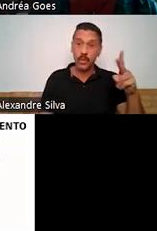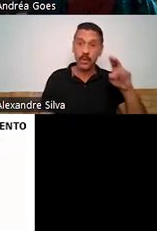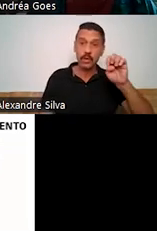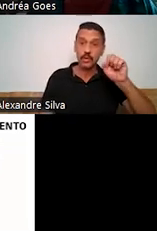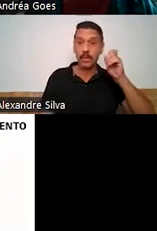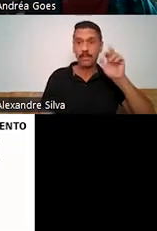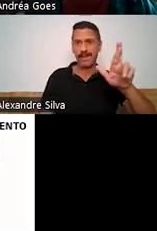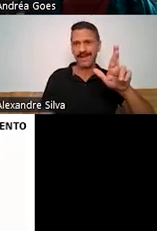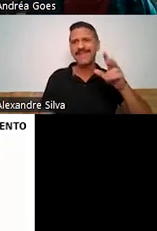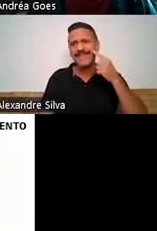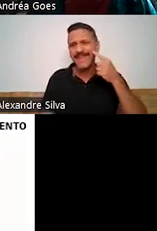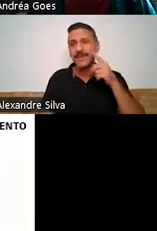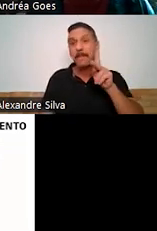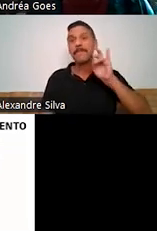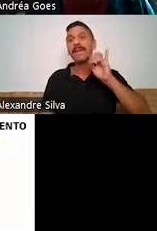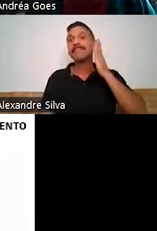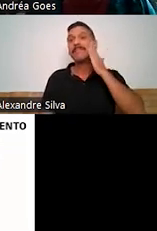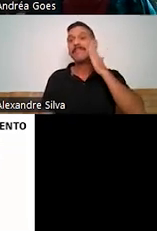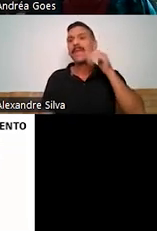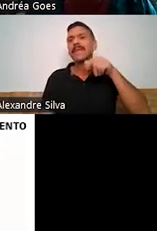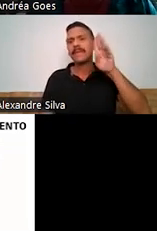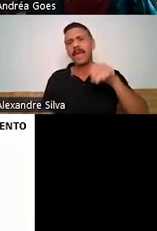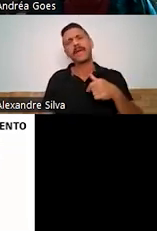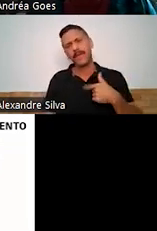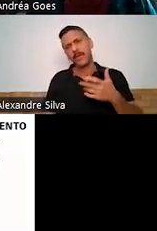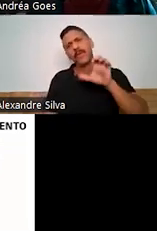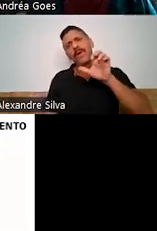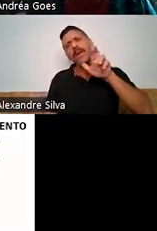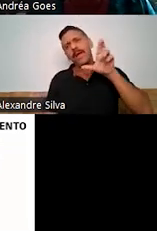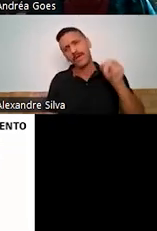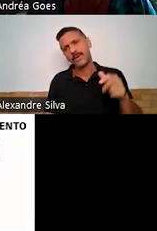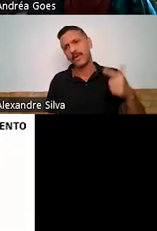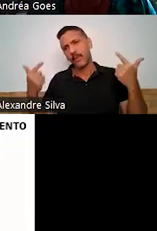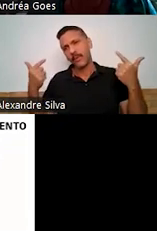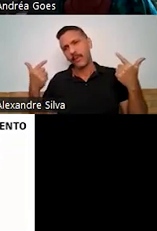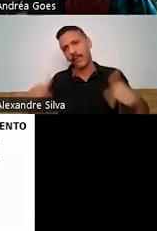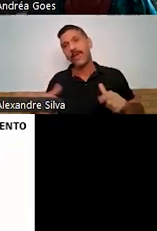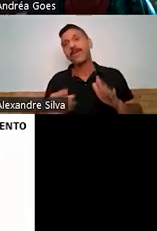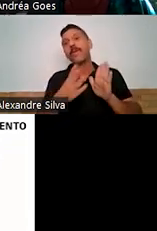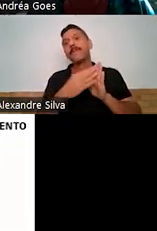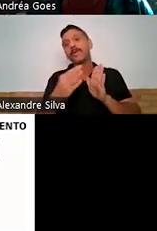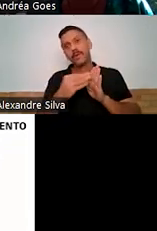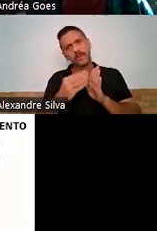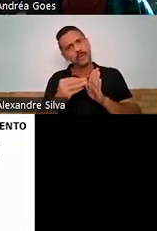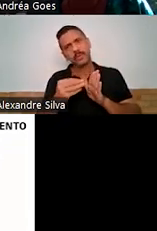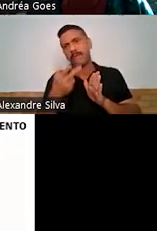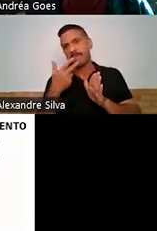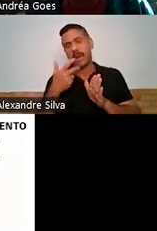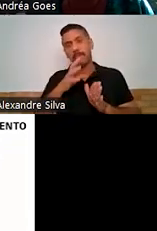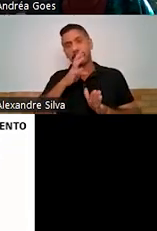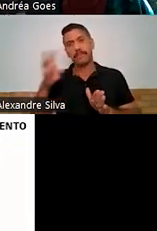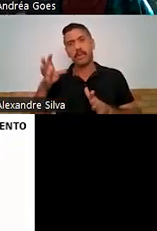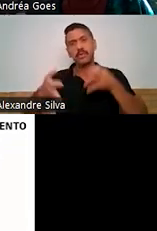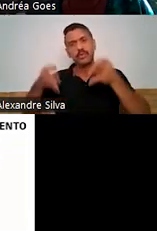Escobar. Obviamente que eu absolvo Capitu, fomos nós que desenvolvemos o modelo, e eu não deixaria jogar